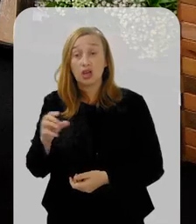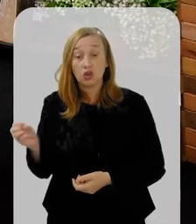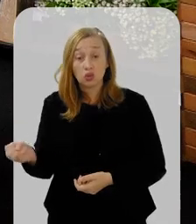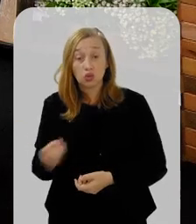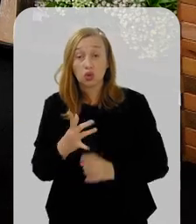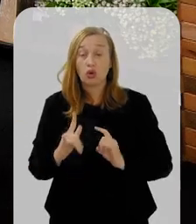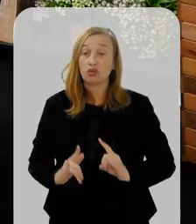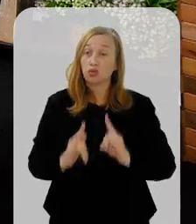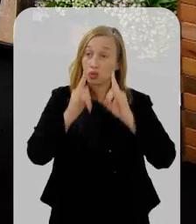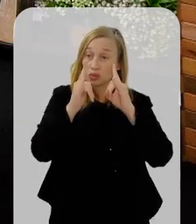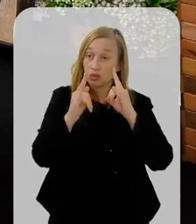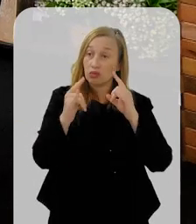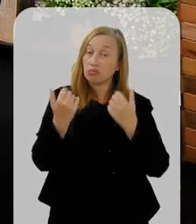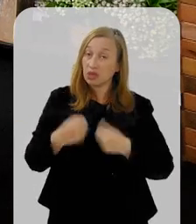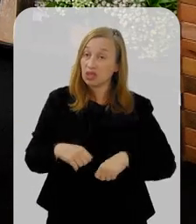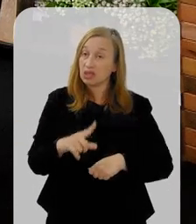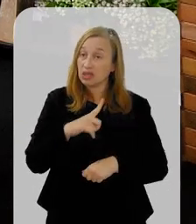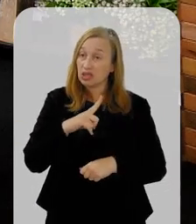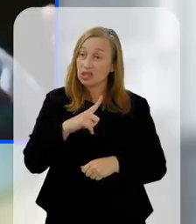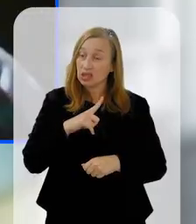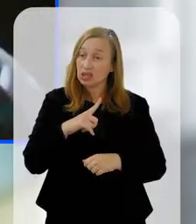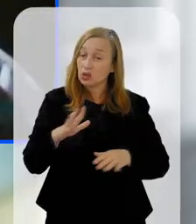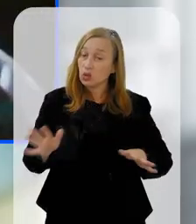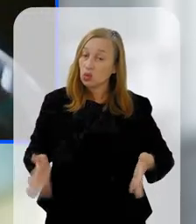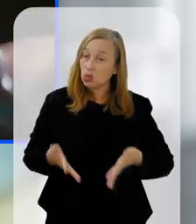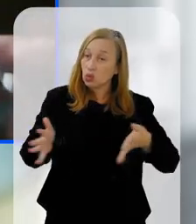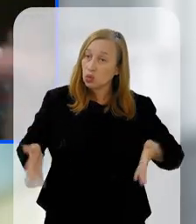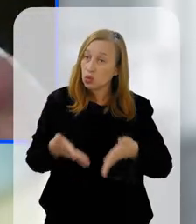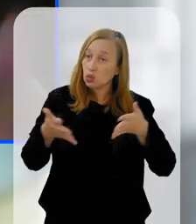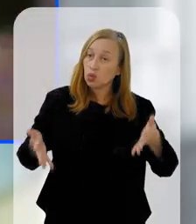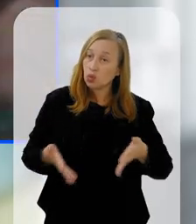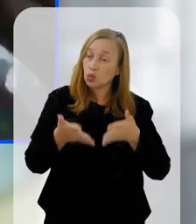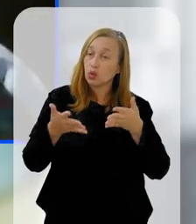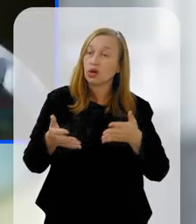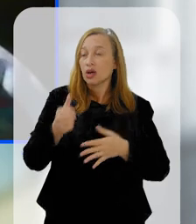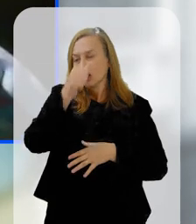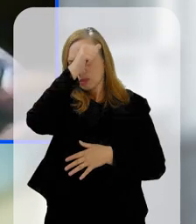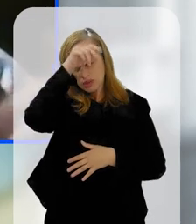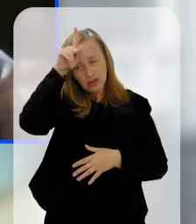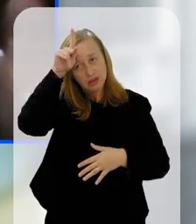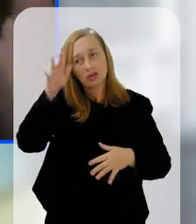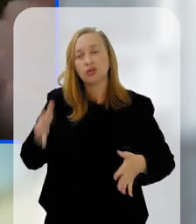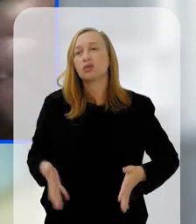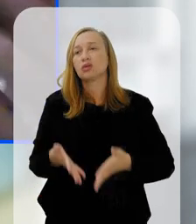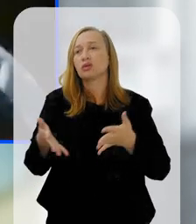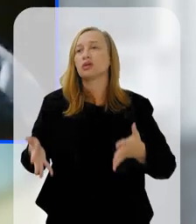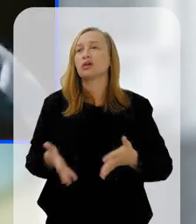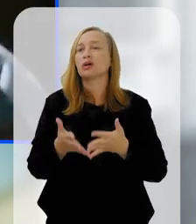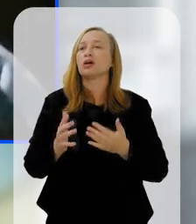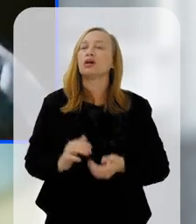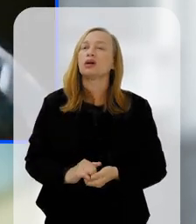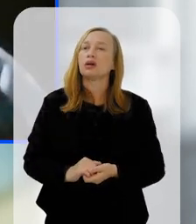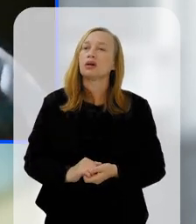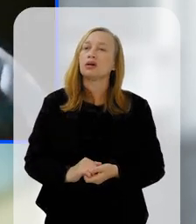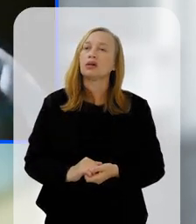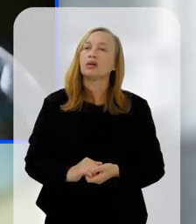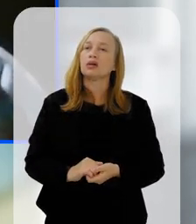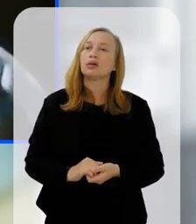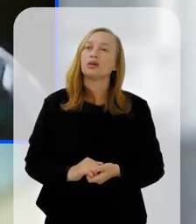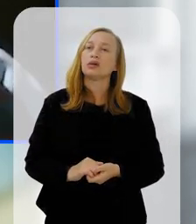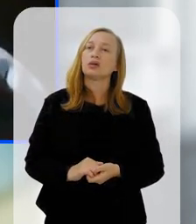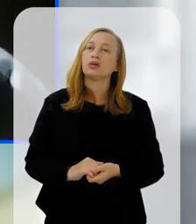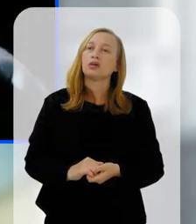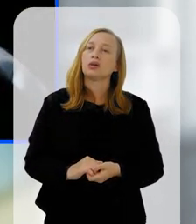Não, ele diz que os novos condomínios devem ter, serem estimulados, as prefeituras devem